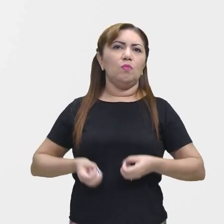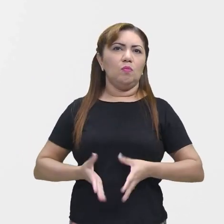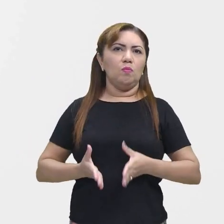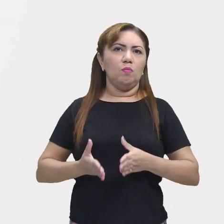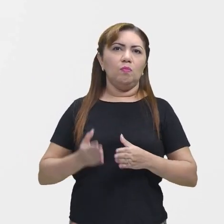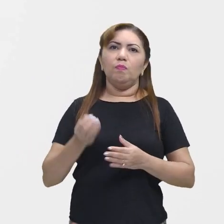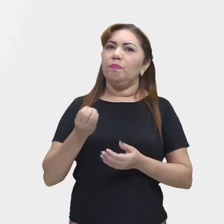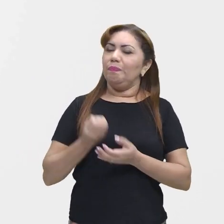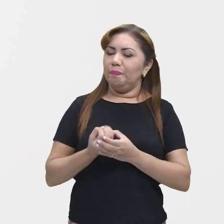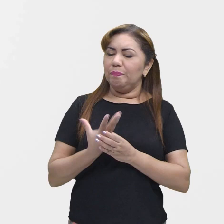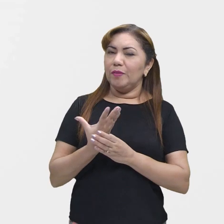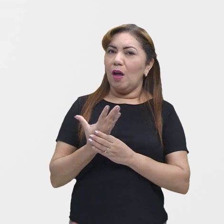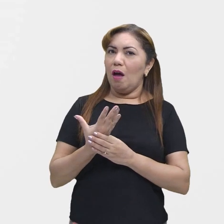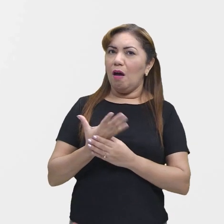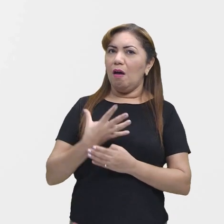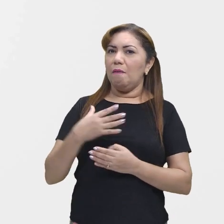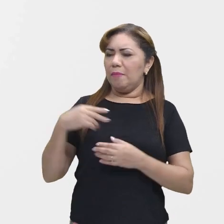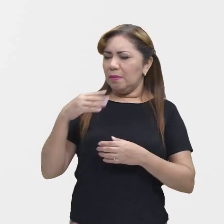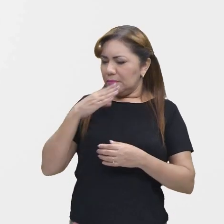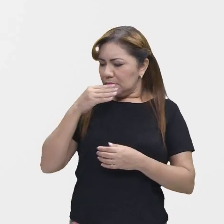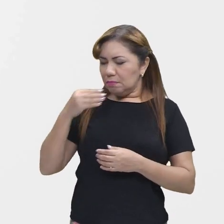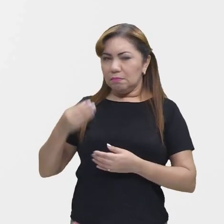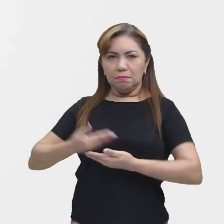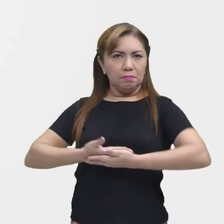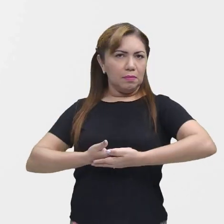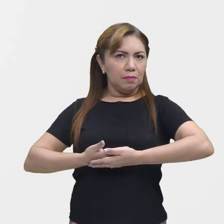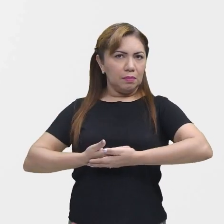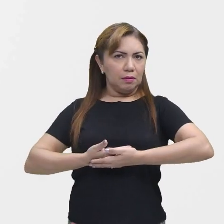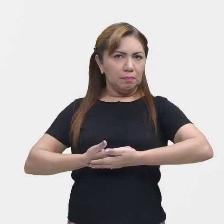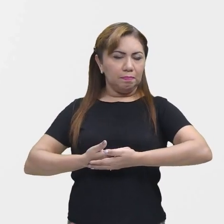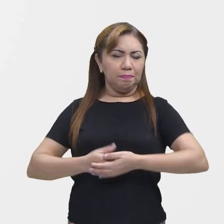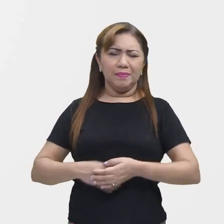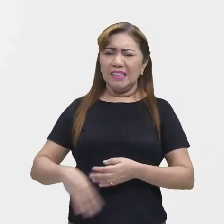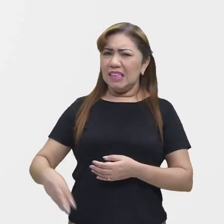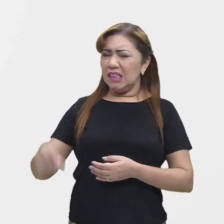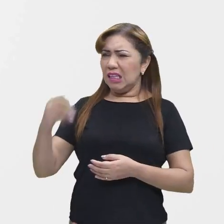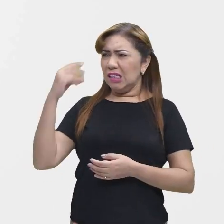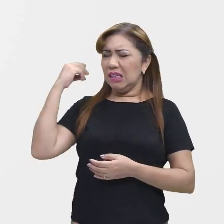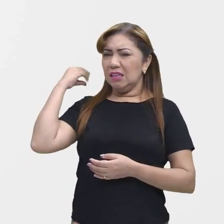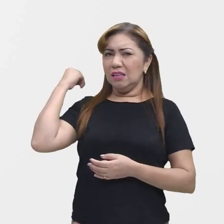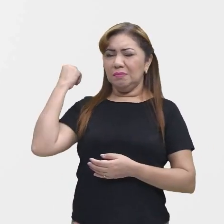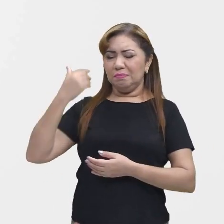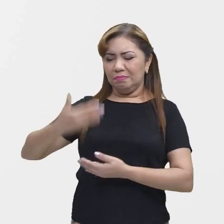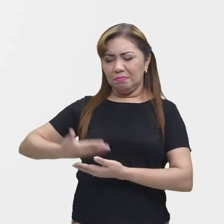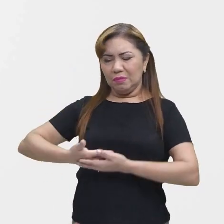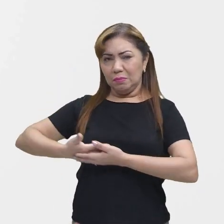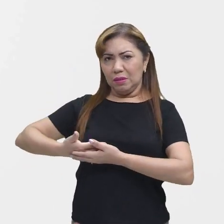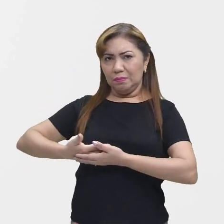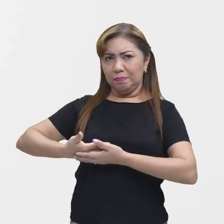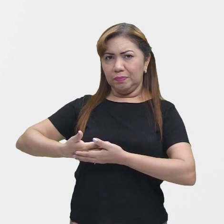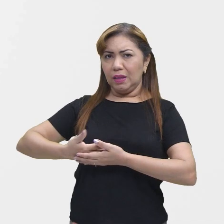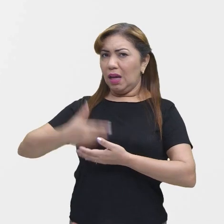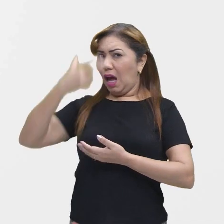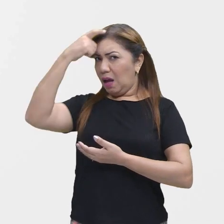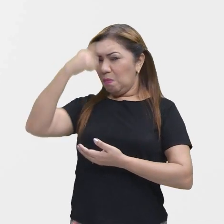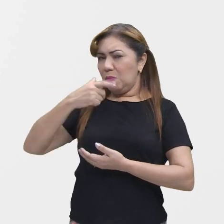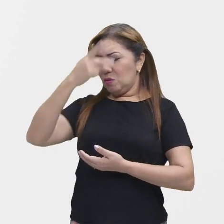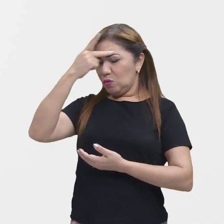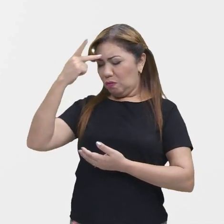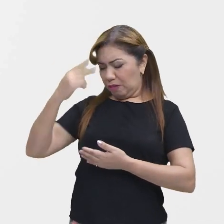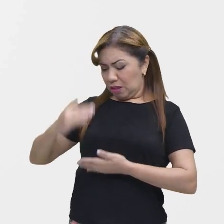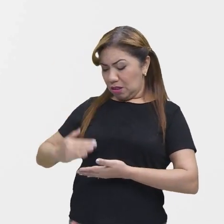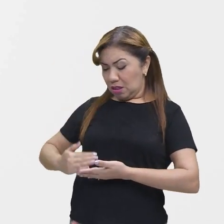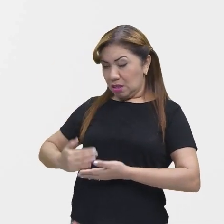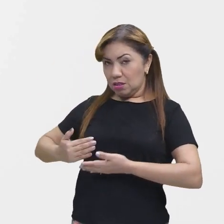Então, na infância, desde a infância, a partir do nascimento, o ser humano ele vai se desenvolvendo.